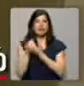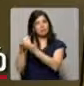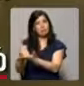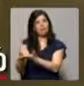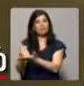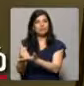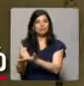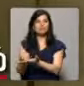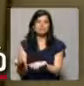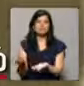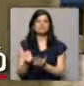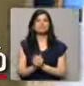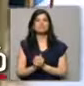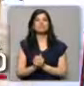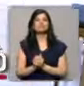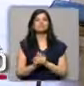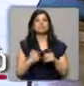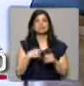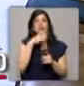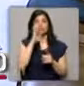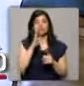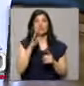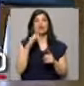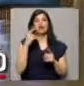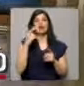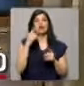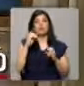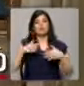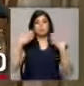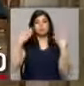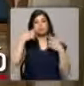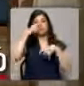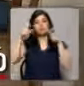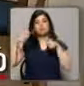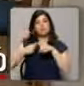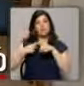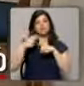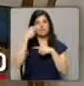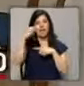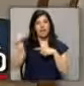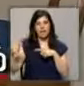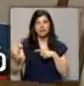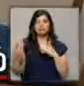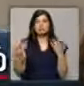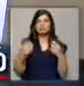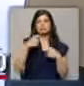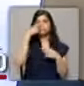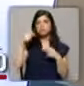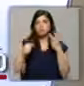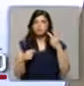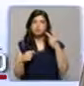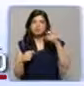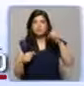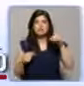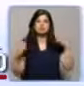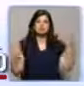Startup Lisboa. Como eu falei no início, há muitas pessoas já interessadas, mas ainda não há nada em concreto, se virá dois, seis. Isso acontecerá